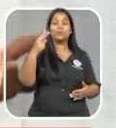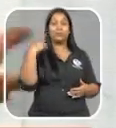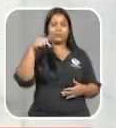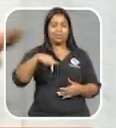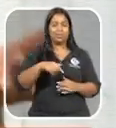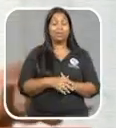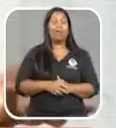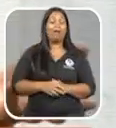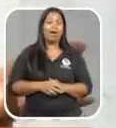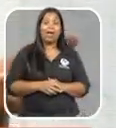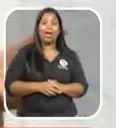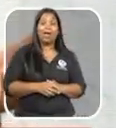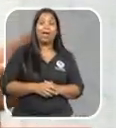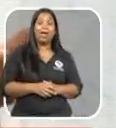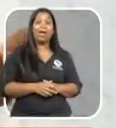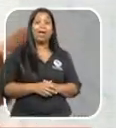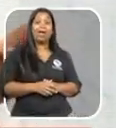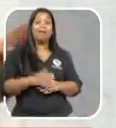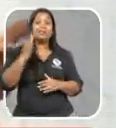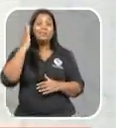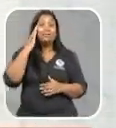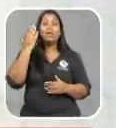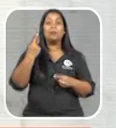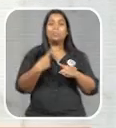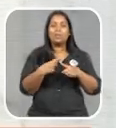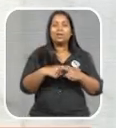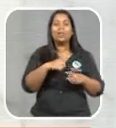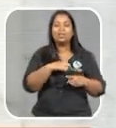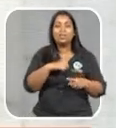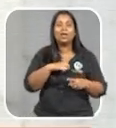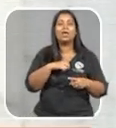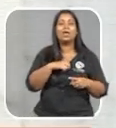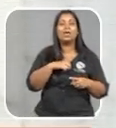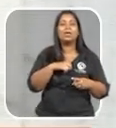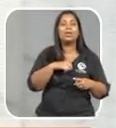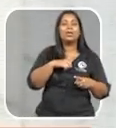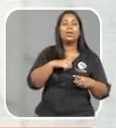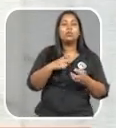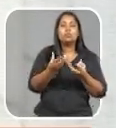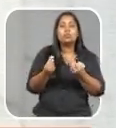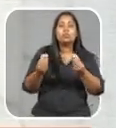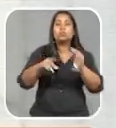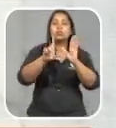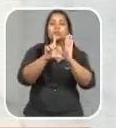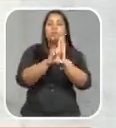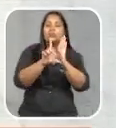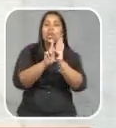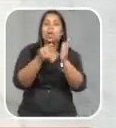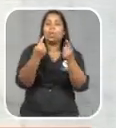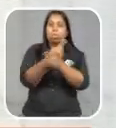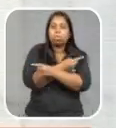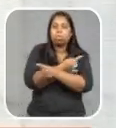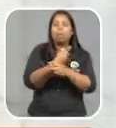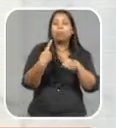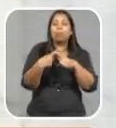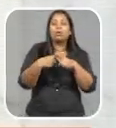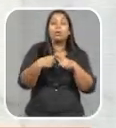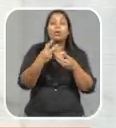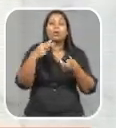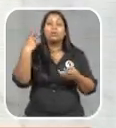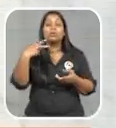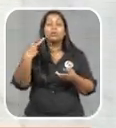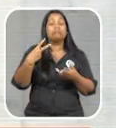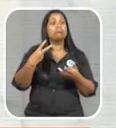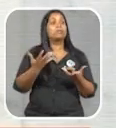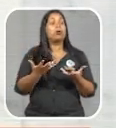Porque, na verdade, é isso, o vereador busca um respiro. Mas ele se coloca nessa situação também de alienação